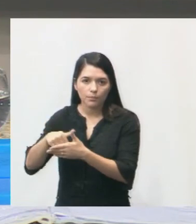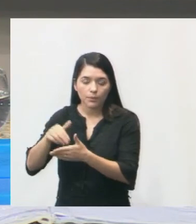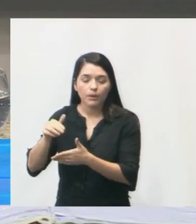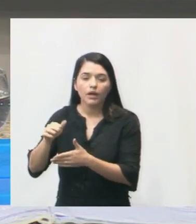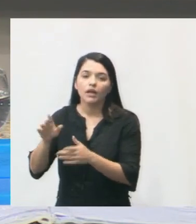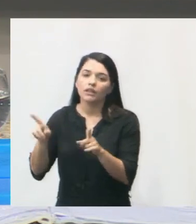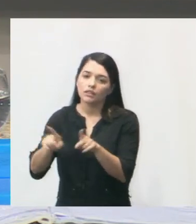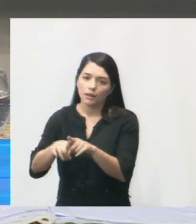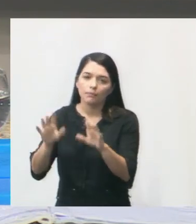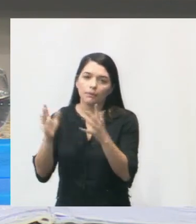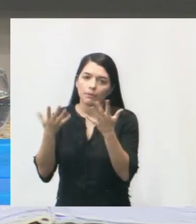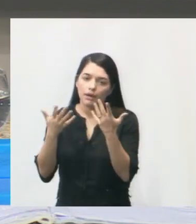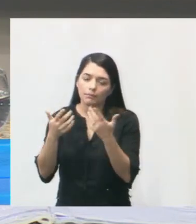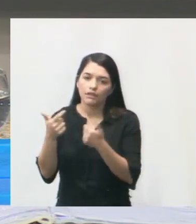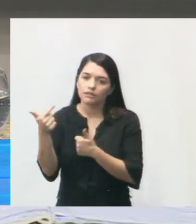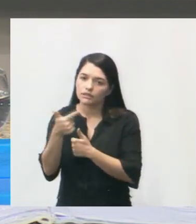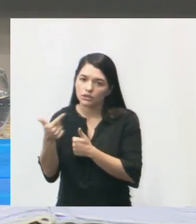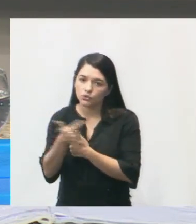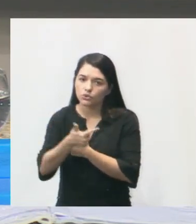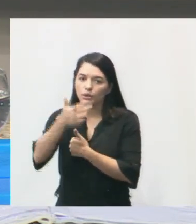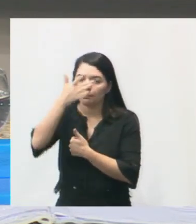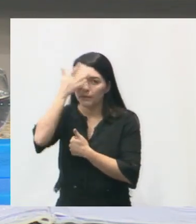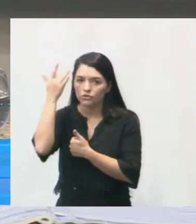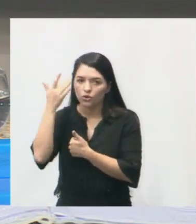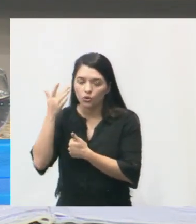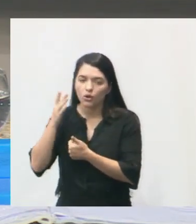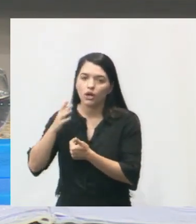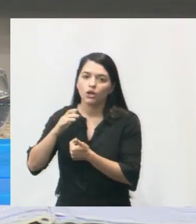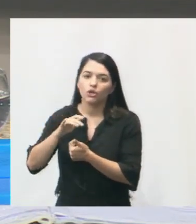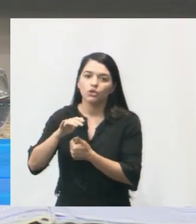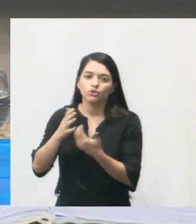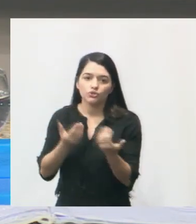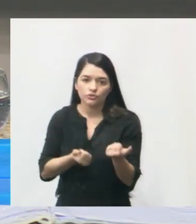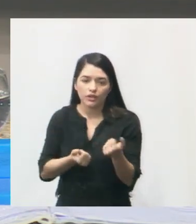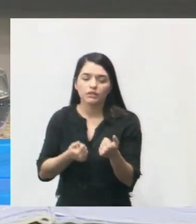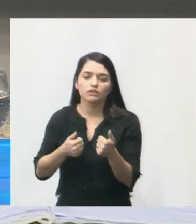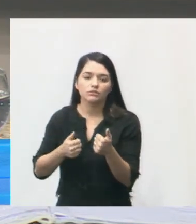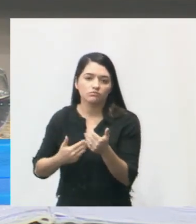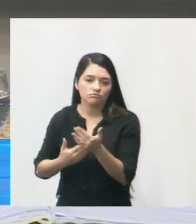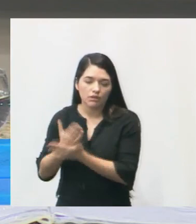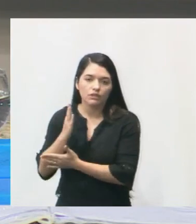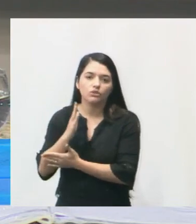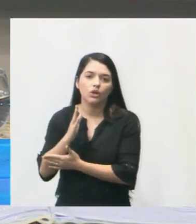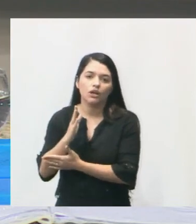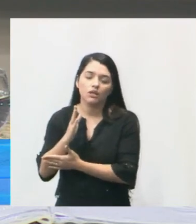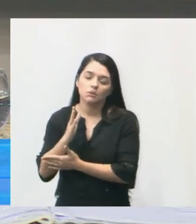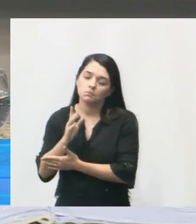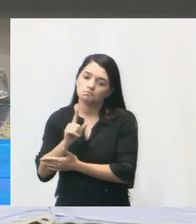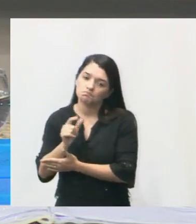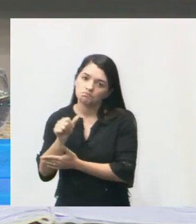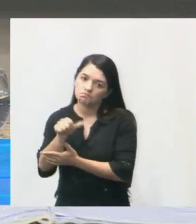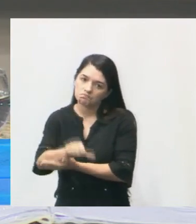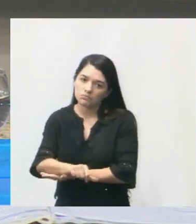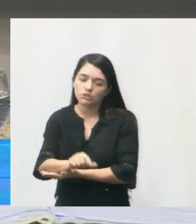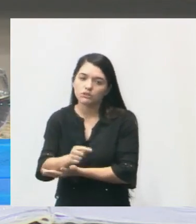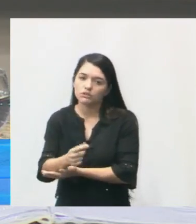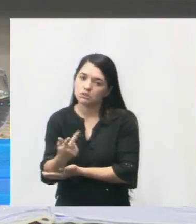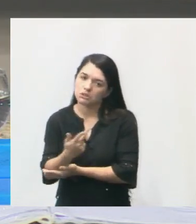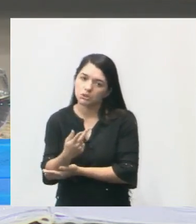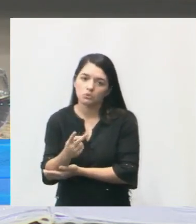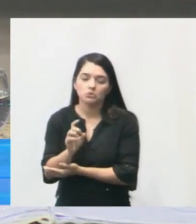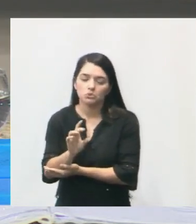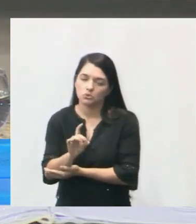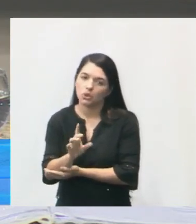parabenizar o segundo lugar, o Juventus, que é da comunidade de Andorinhas, que infelizmente não conseguiu